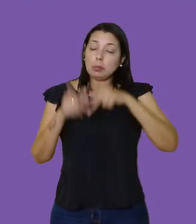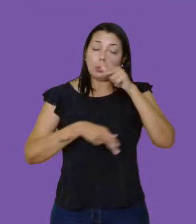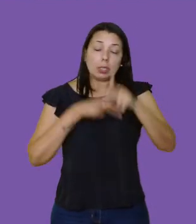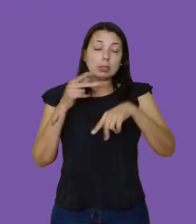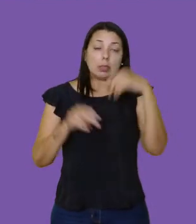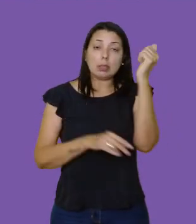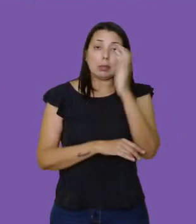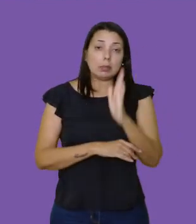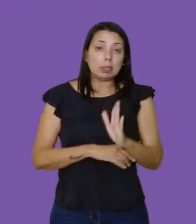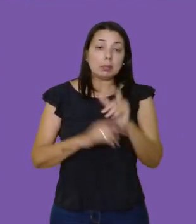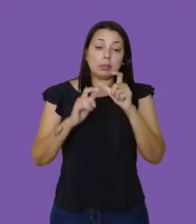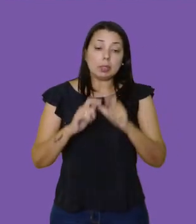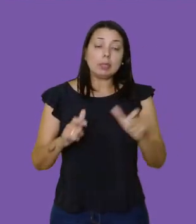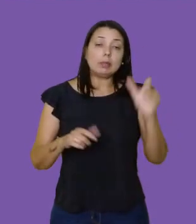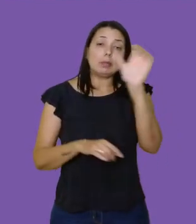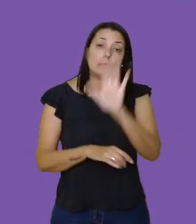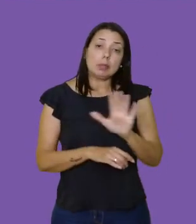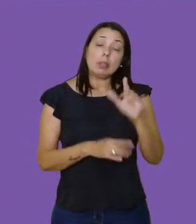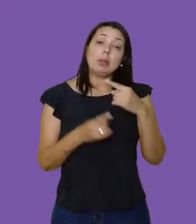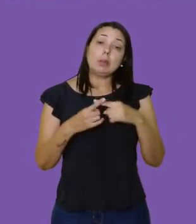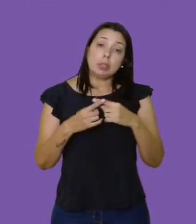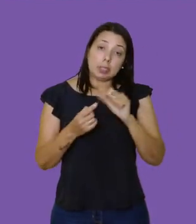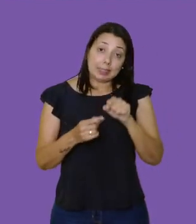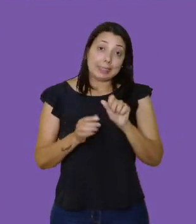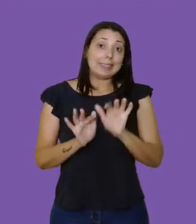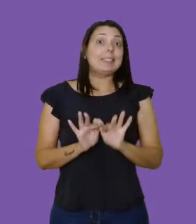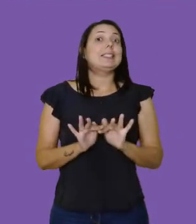brasileiros com abrangência nacional. Por quê? Porque ele era